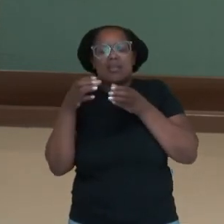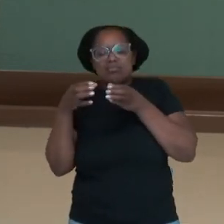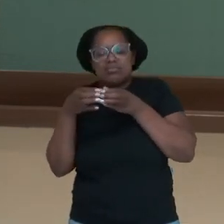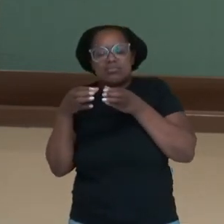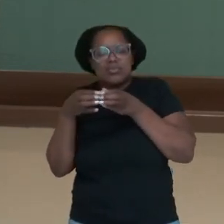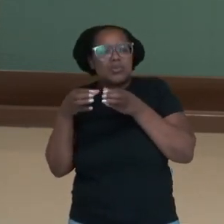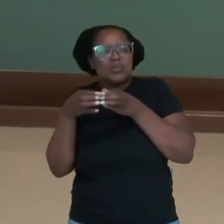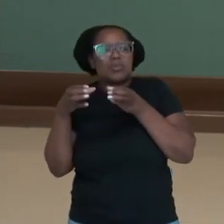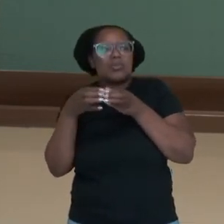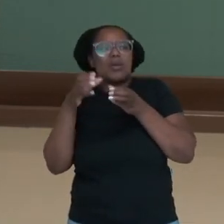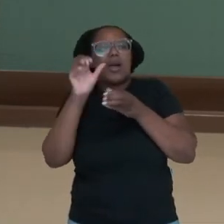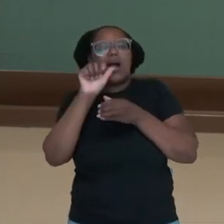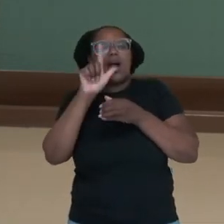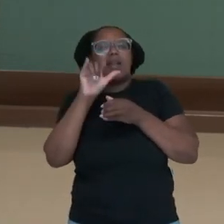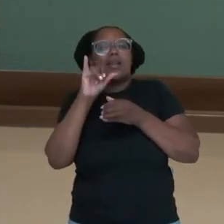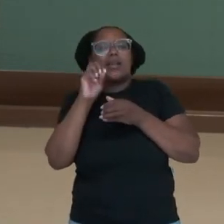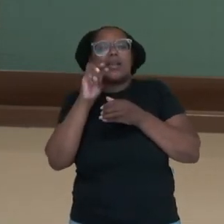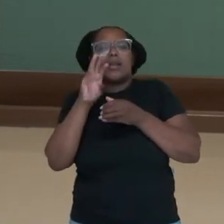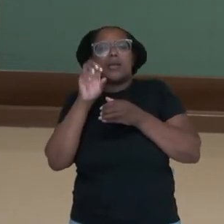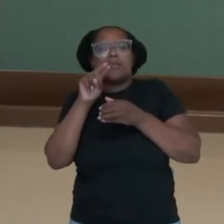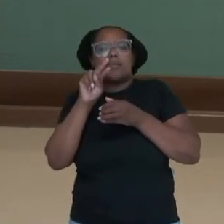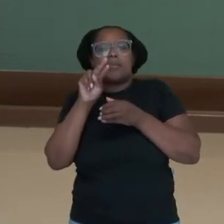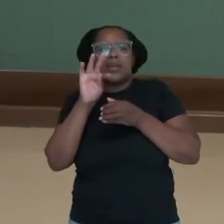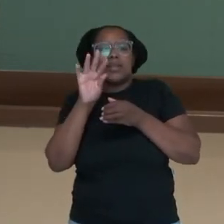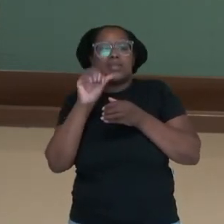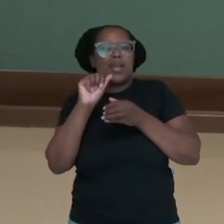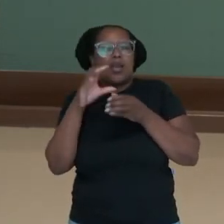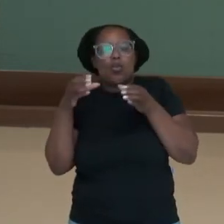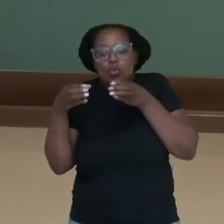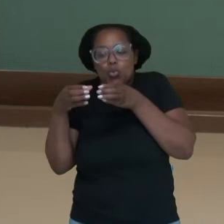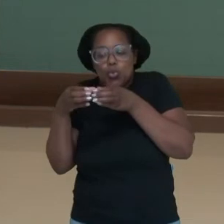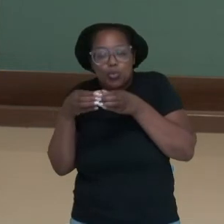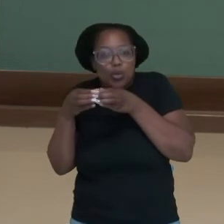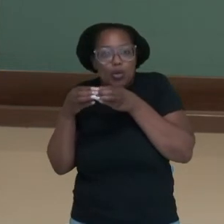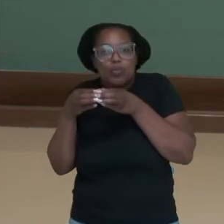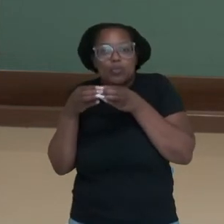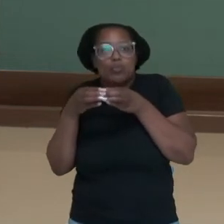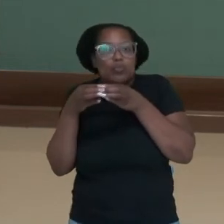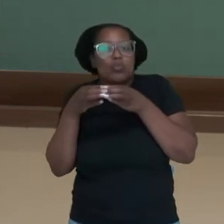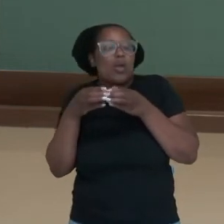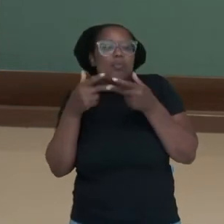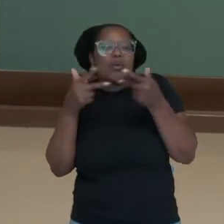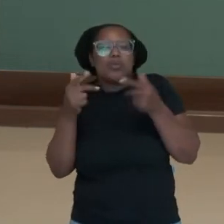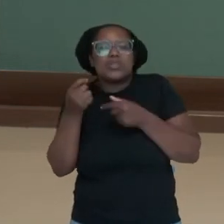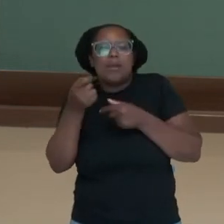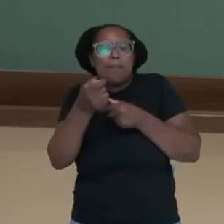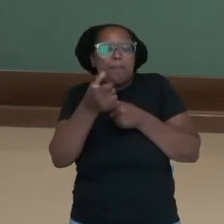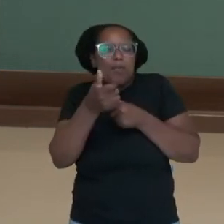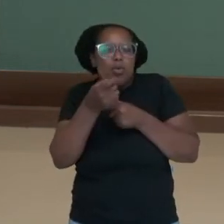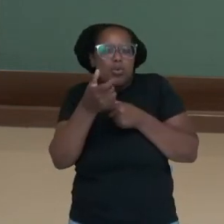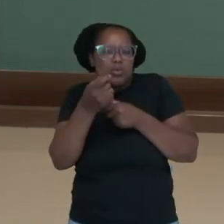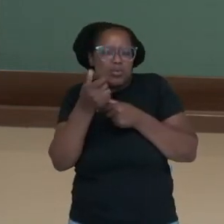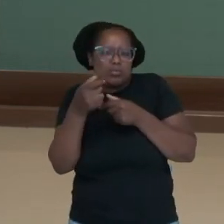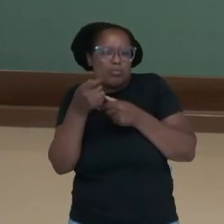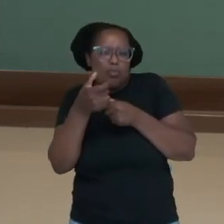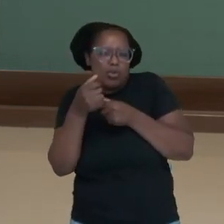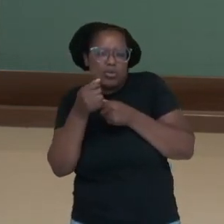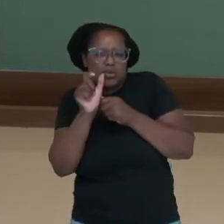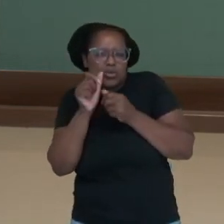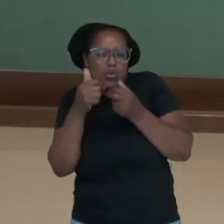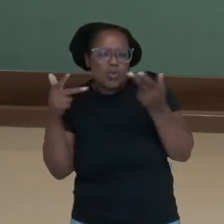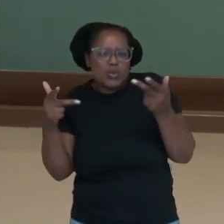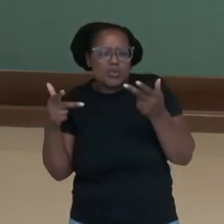várias cadeias alimentares de um determinado ecossistema. Então, cadeia é algo pequeno, restrito para poucos seres. Uma